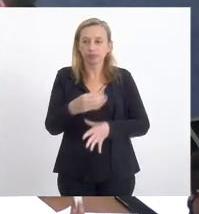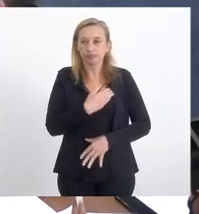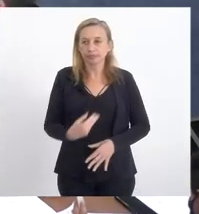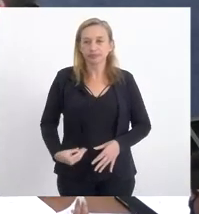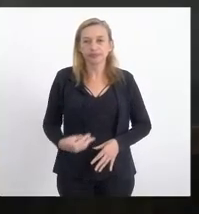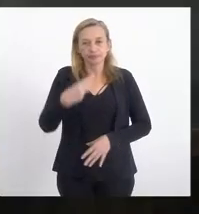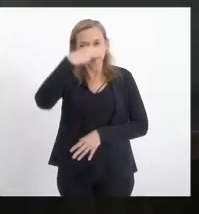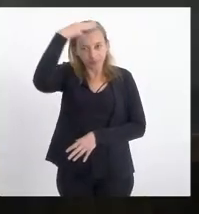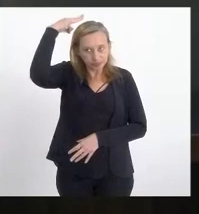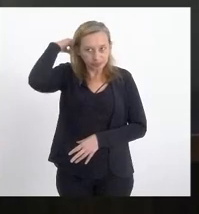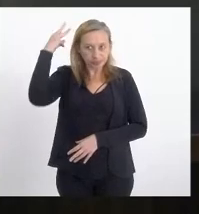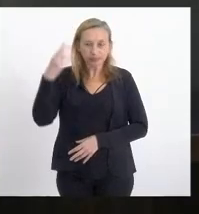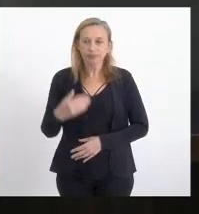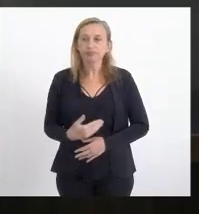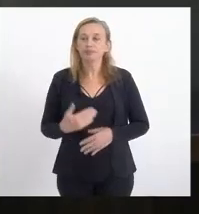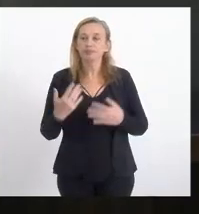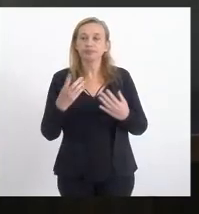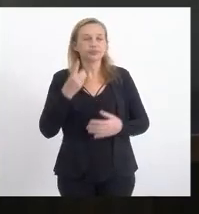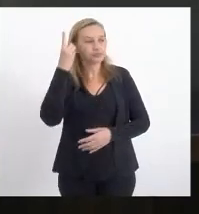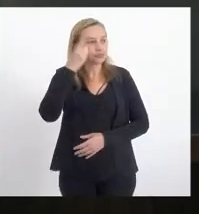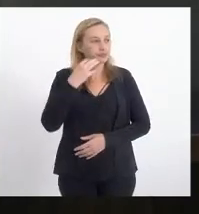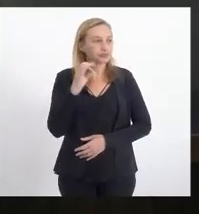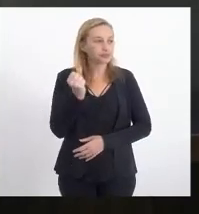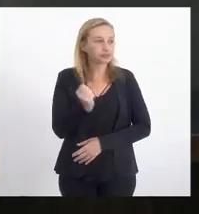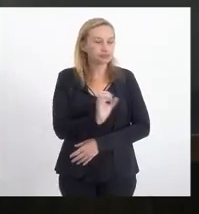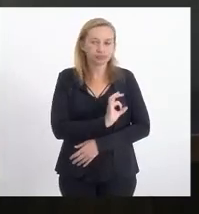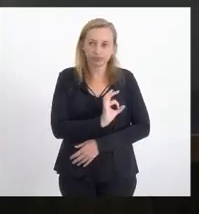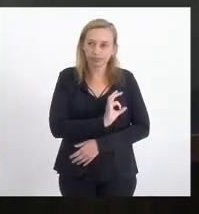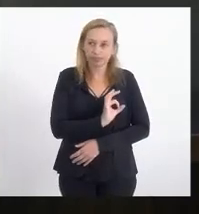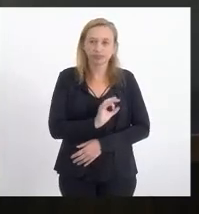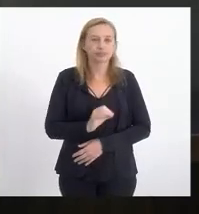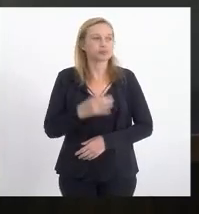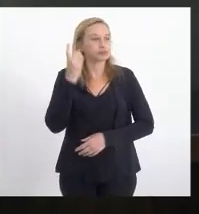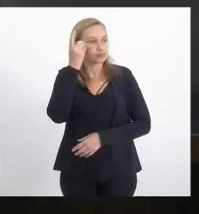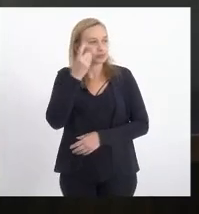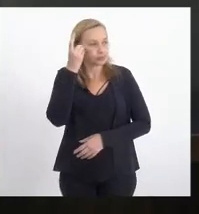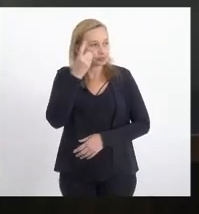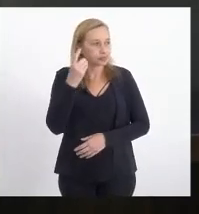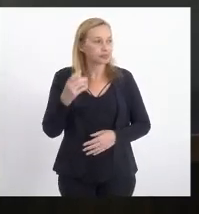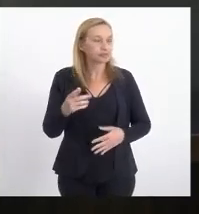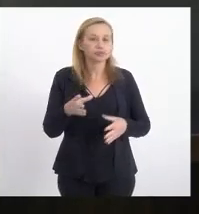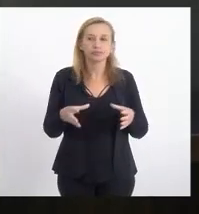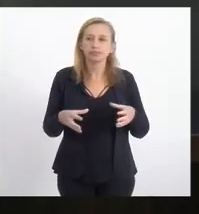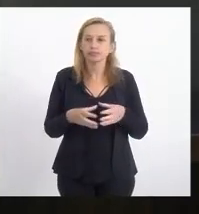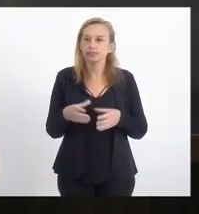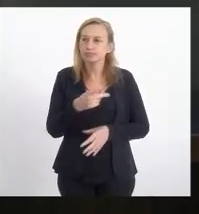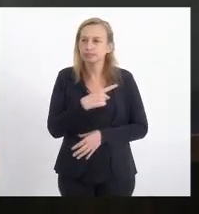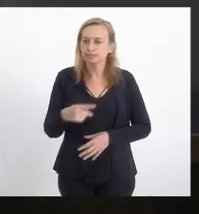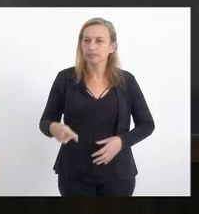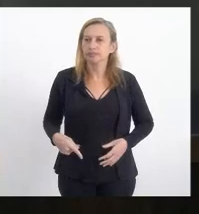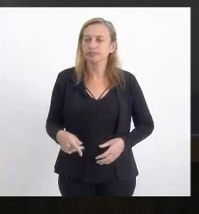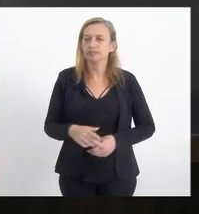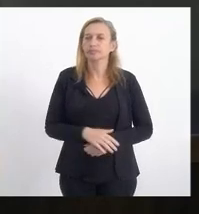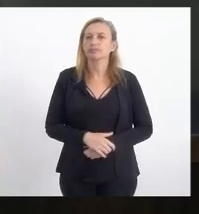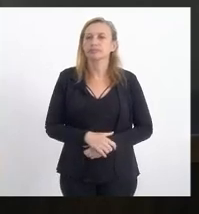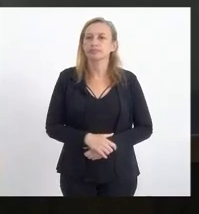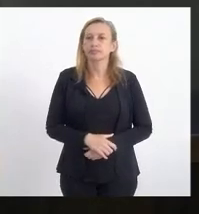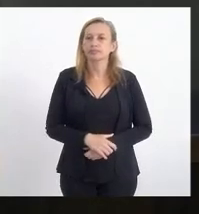Pacheco saudade deputada Martha Rocha deputados presidente de comissão deputado